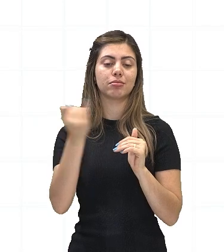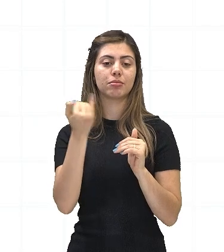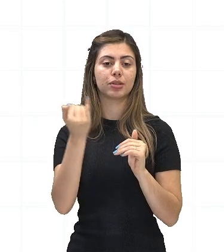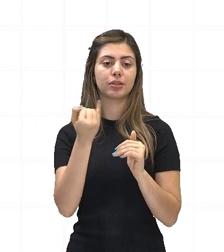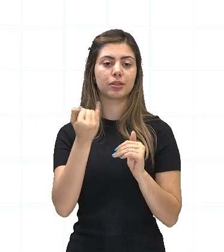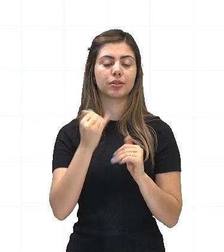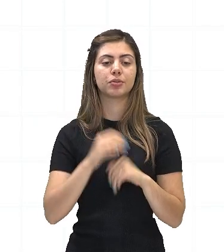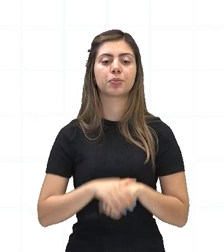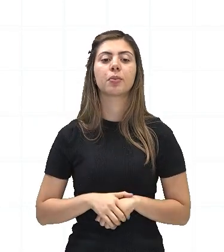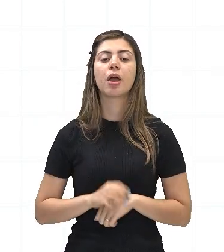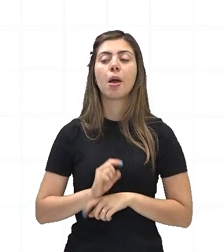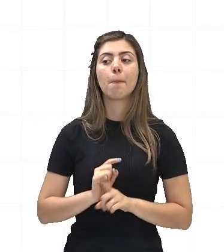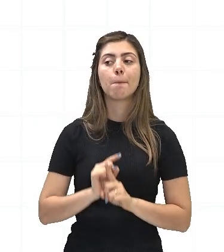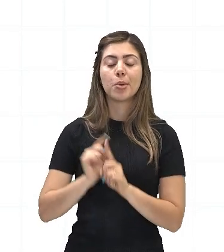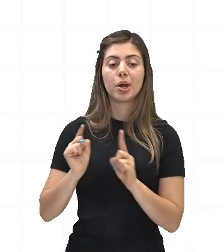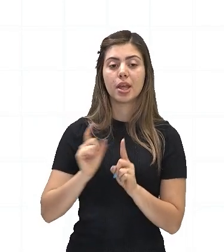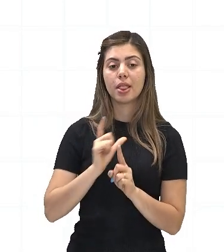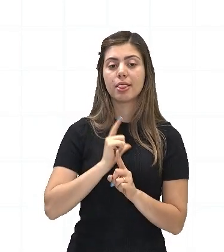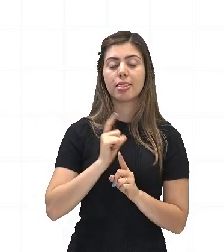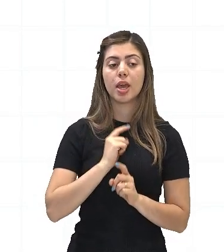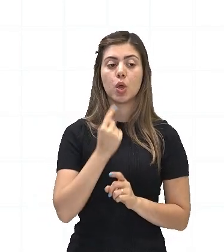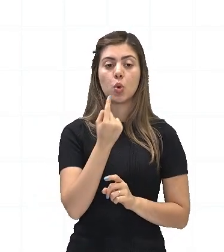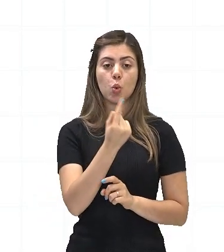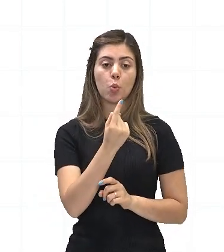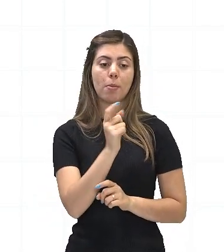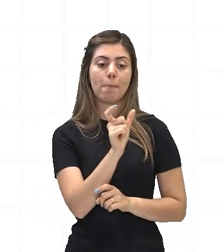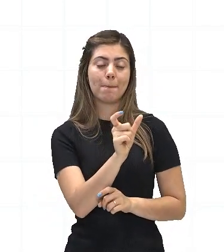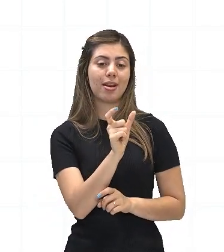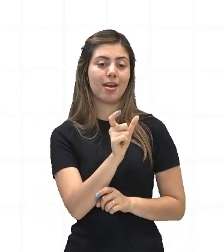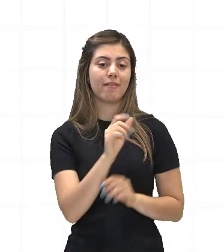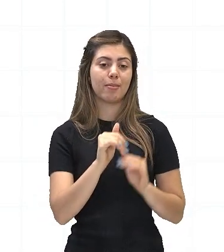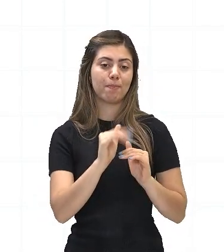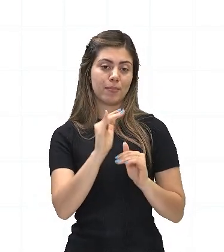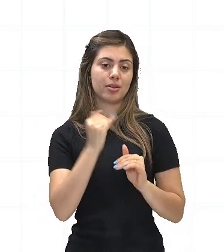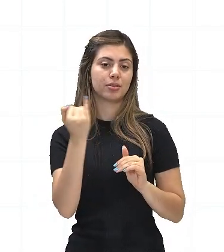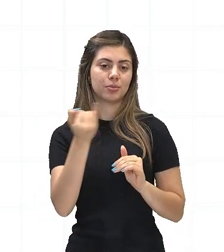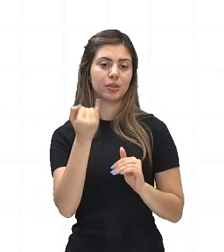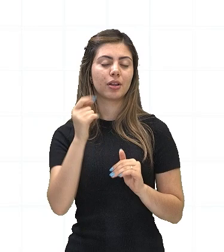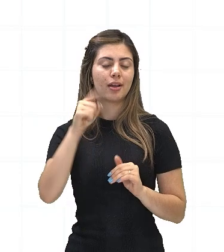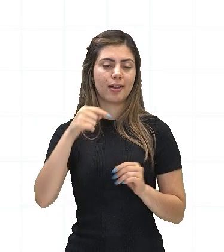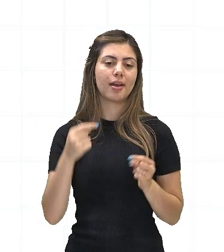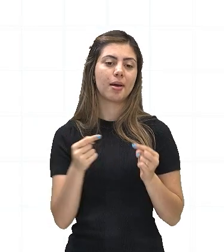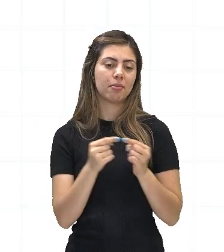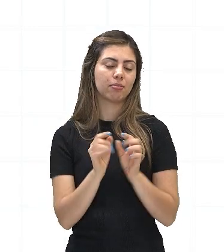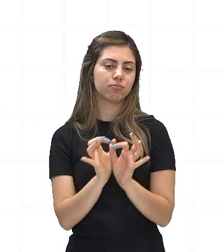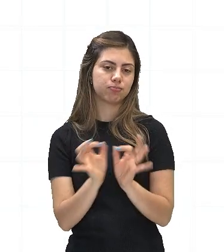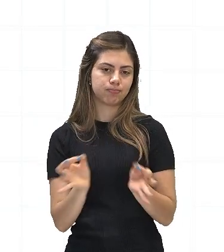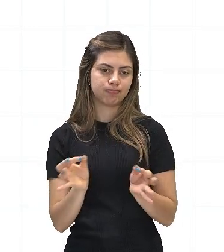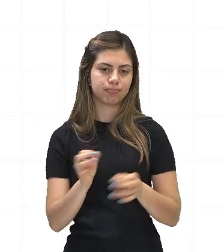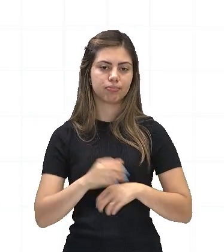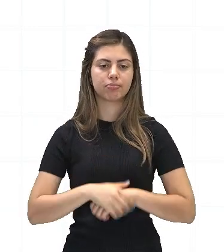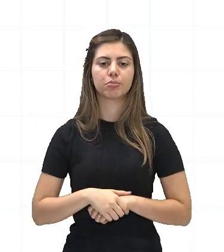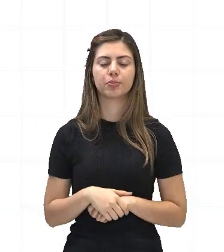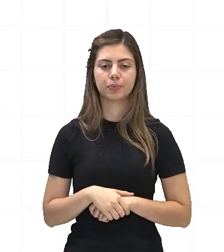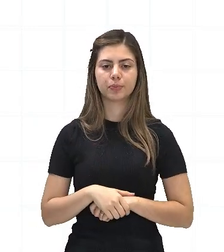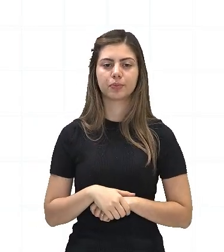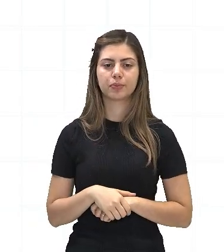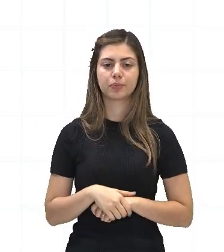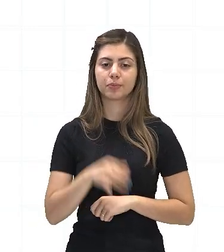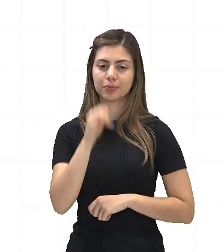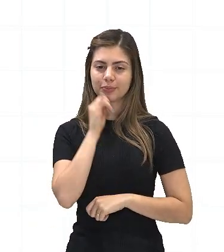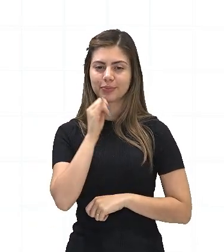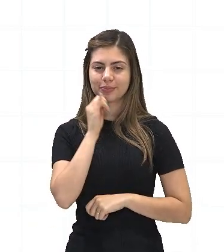sujeito que tem uma única palavra importante, um único núcleo, é o que nós chamamos de sujeito simples, ok? Vamos ao